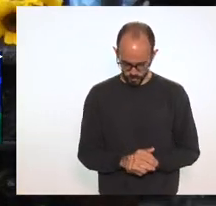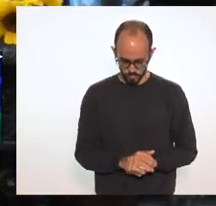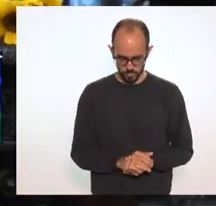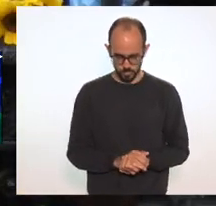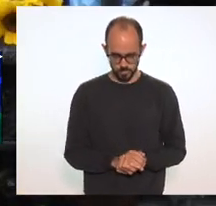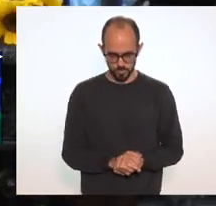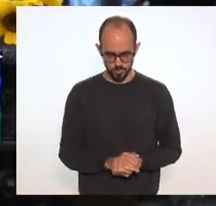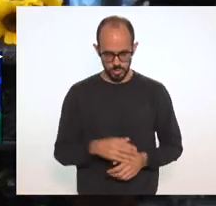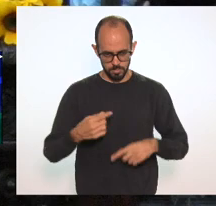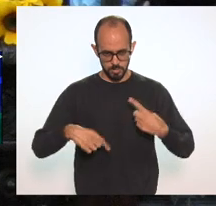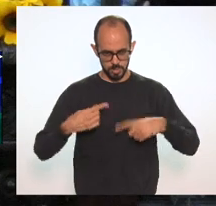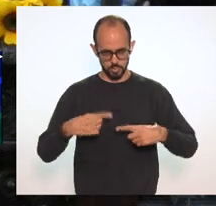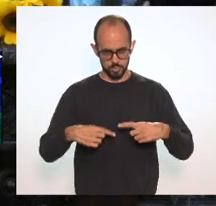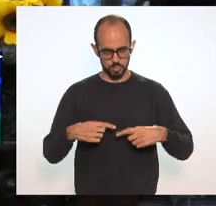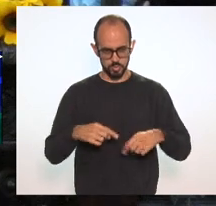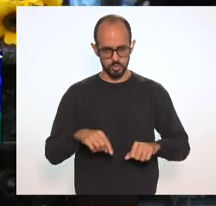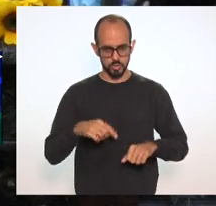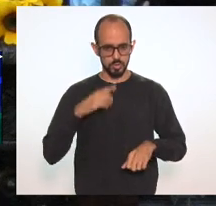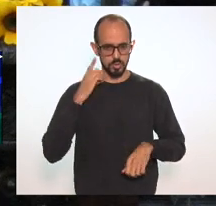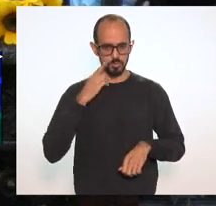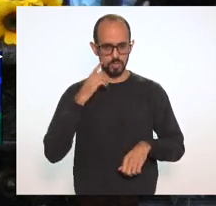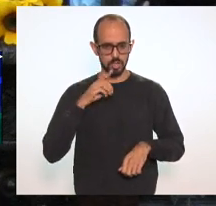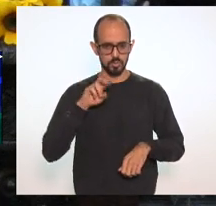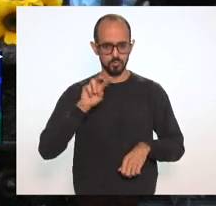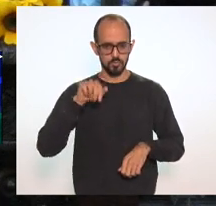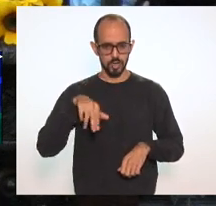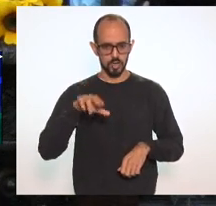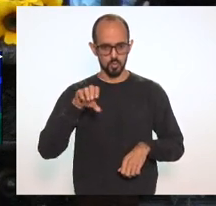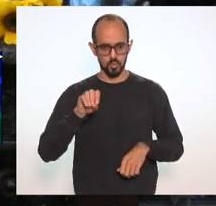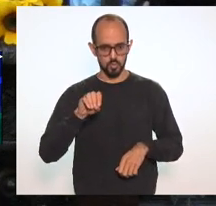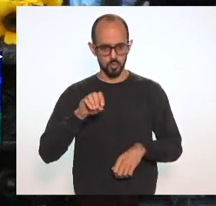e para discutir Deputado Vandro família